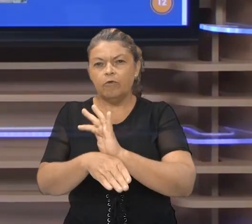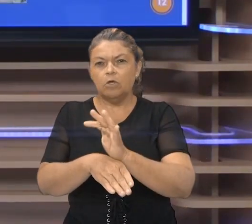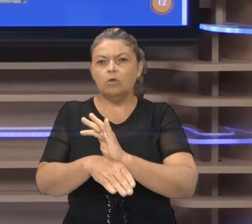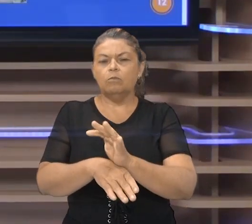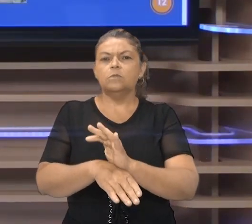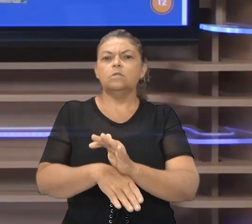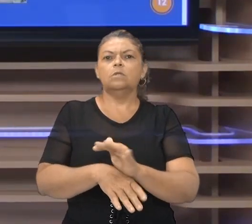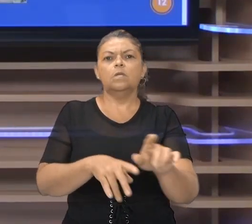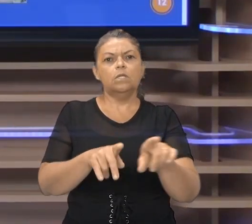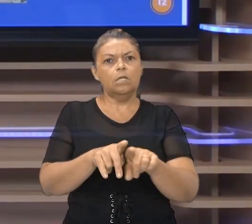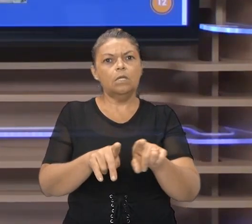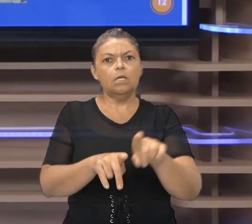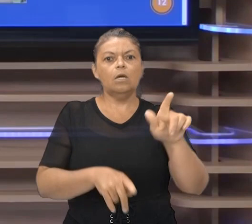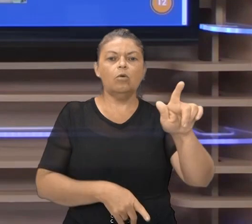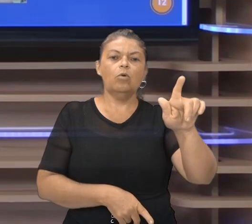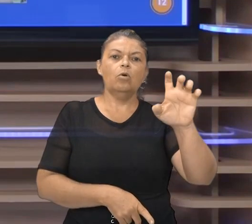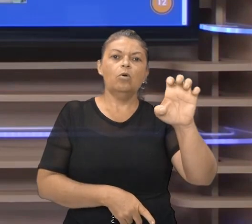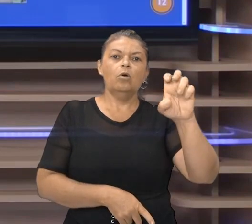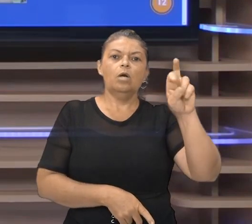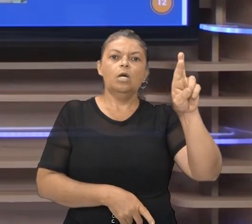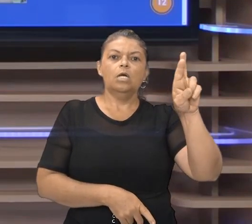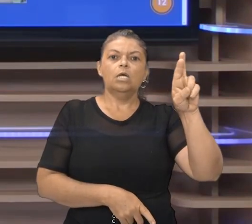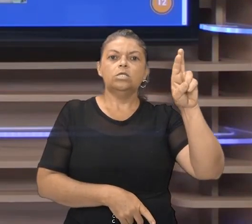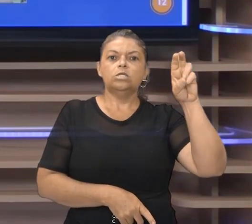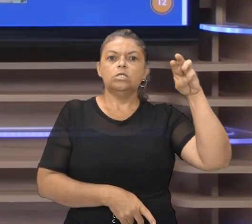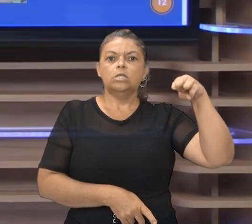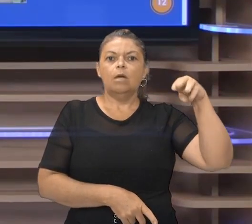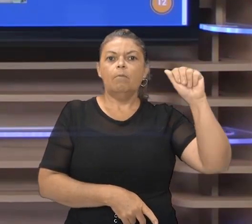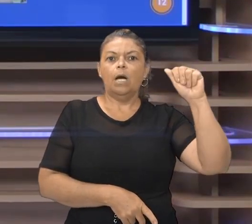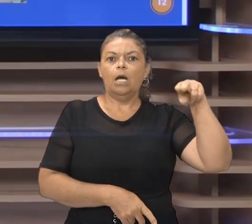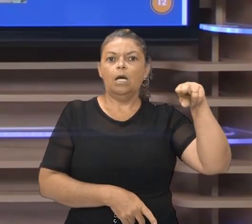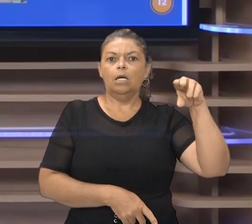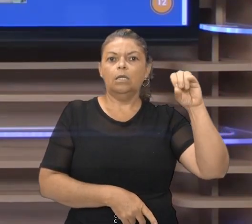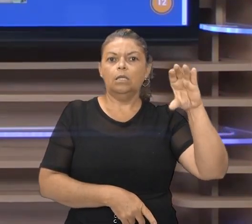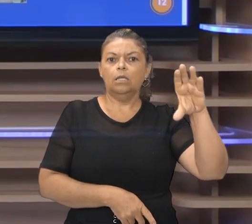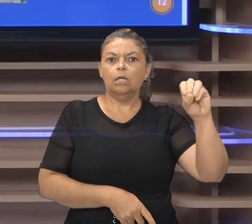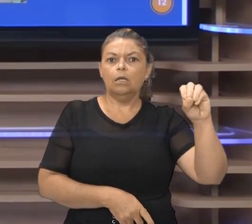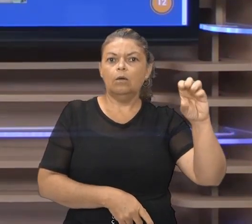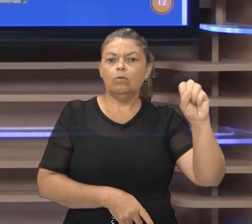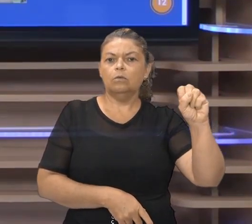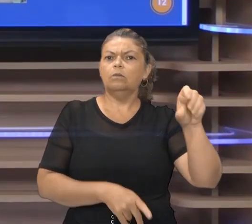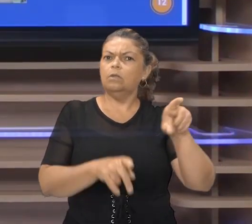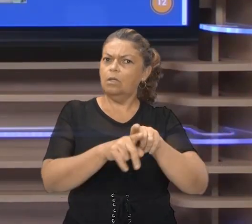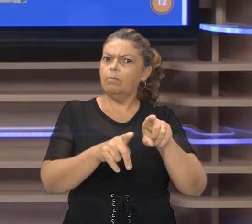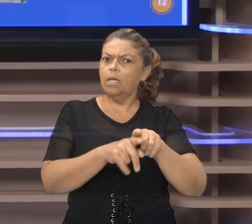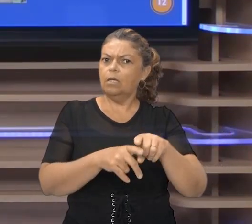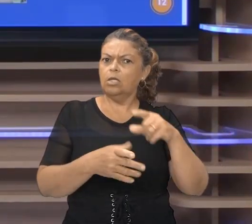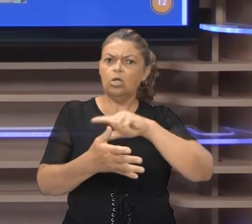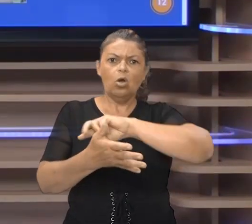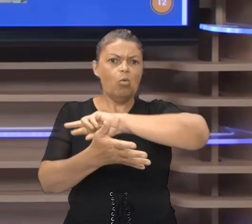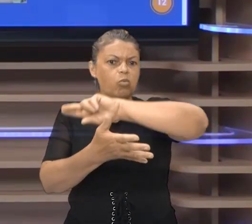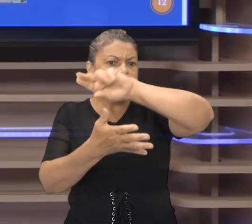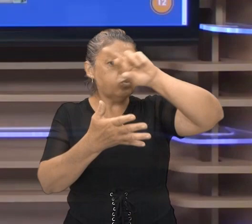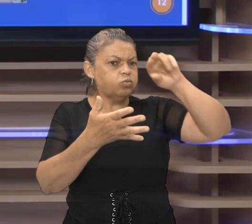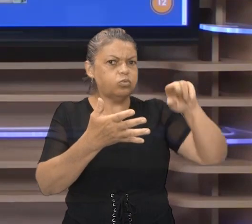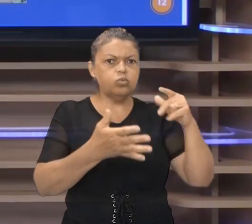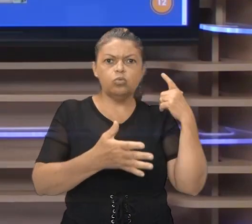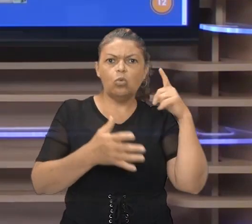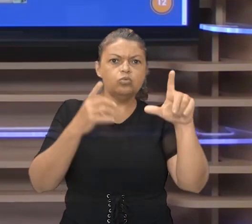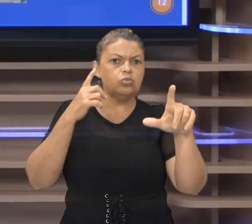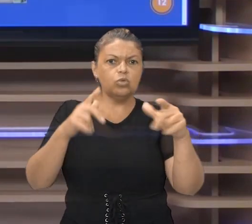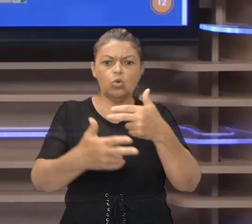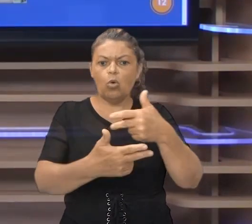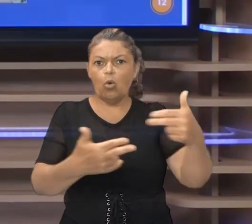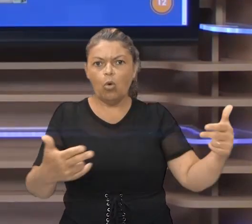germânicos, ok? Tinha também outros inúmeros povos, entre eles um dos mais terríveis, que eram os hunos.